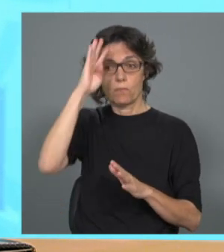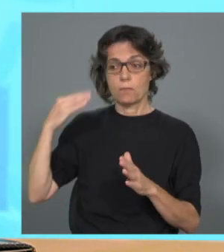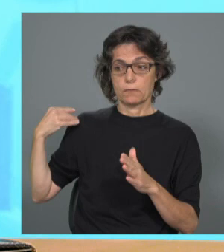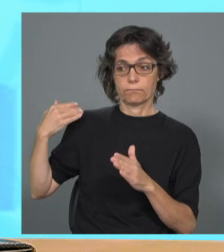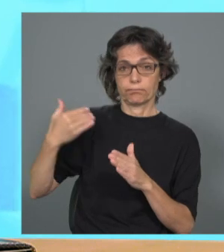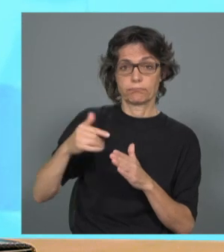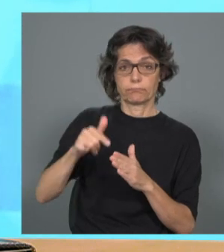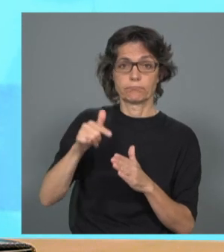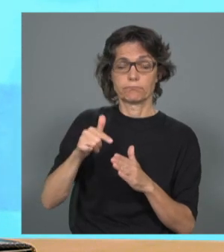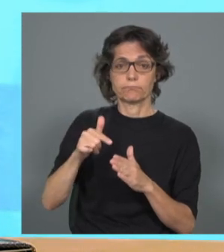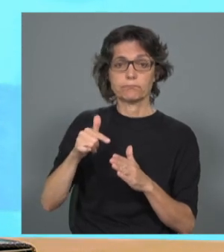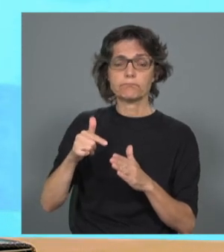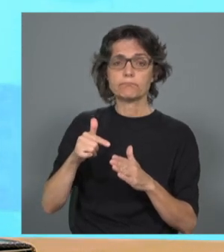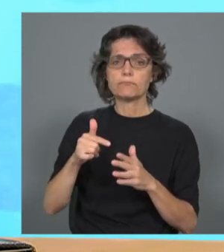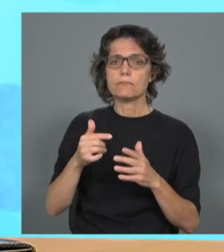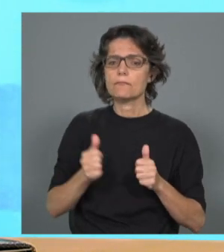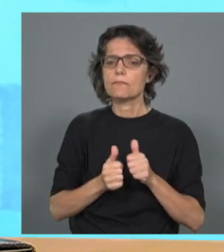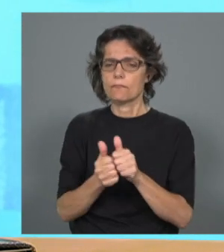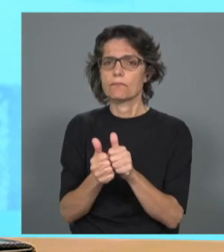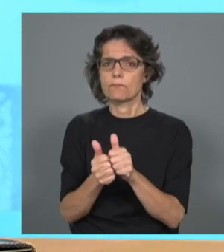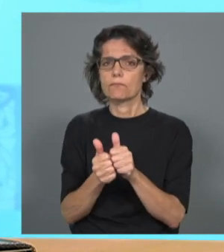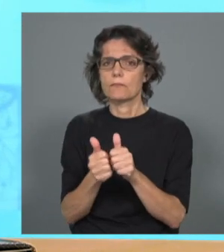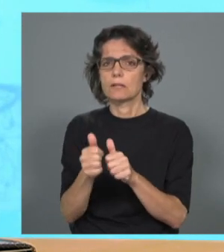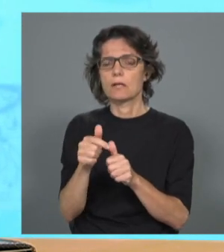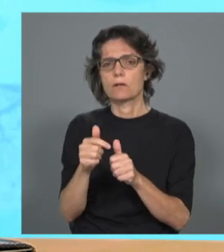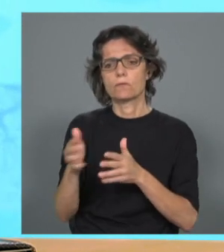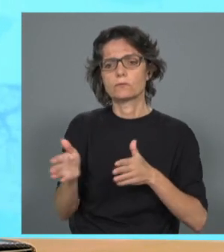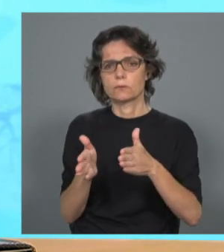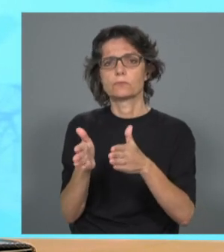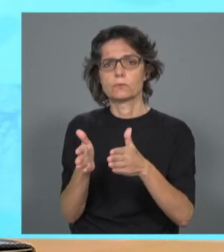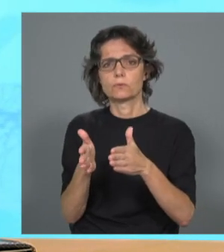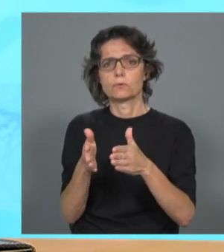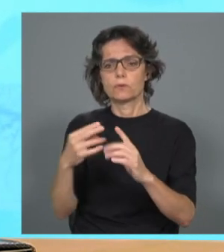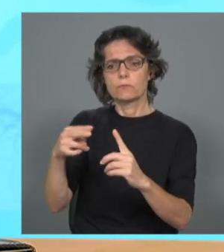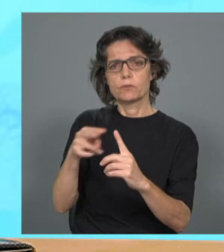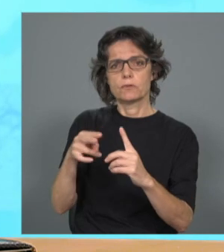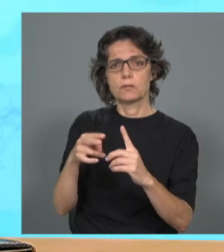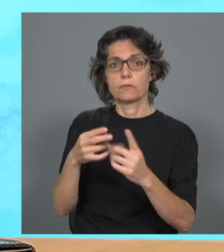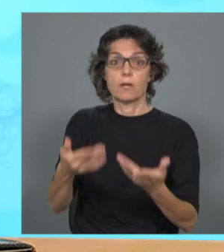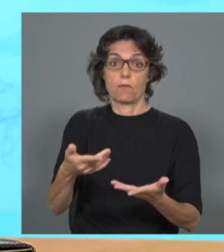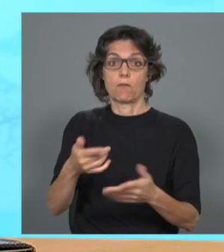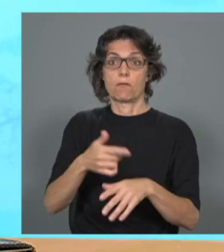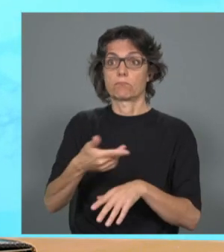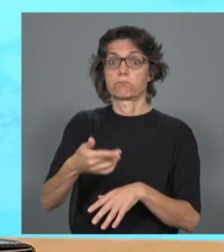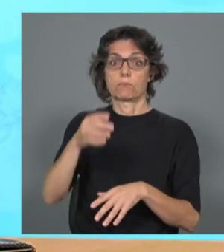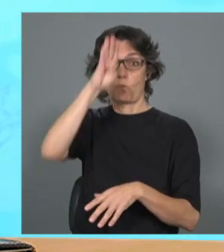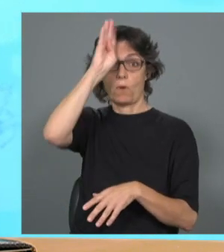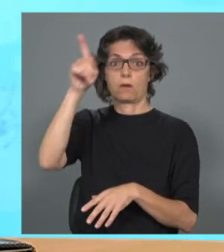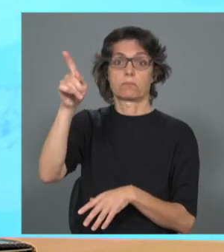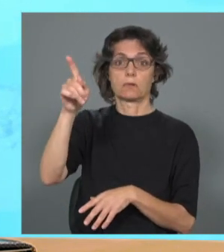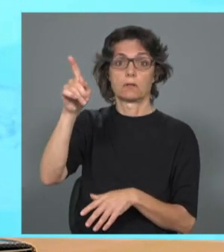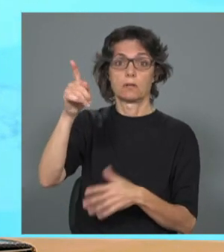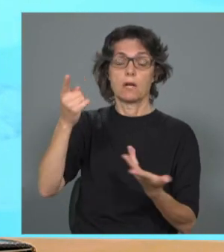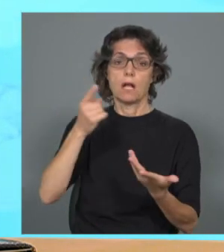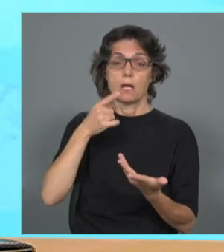muito em linha com esta visão de todos, e então o Papa Francisco faz uma grande